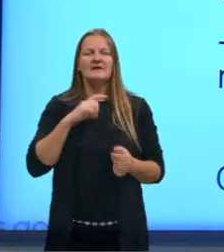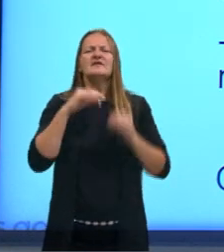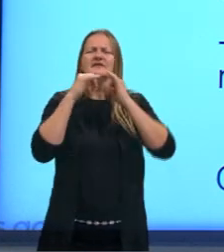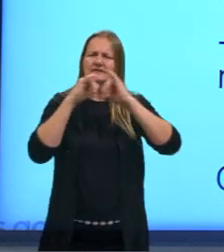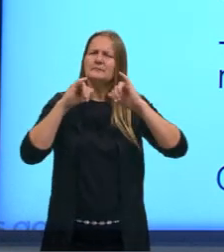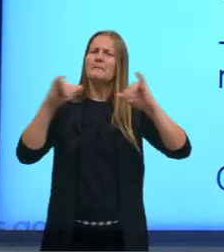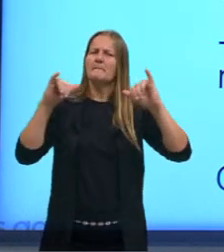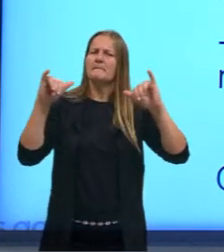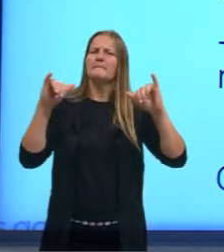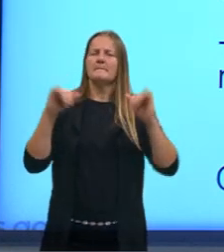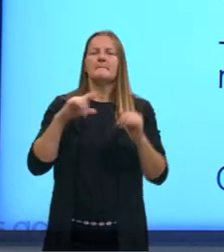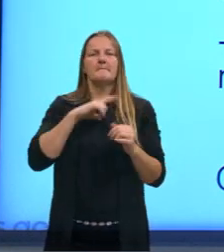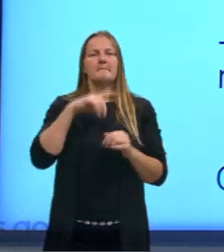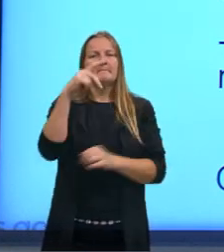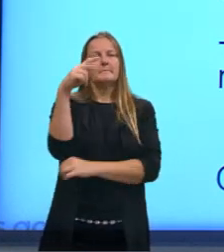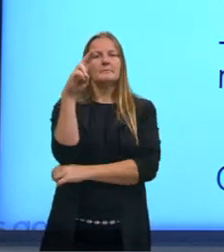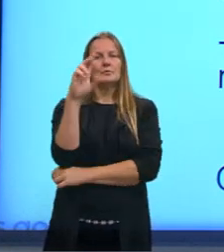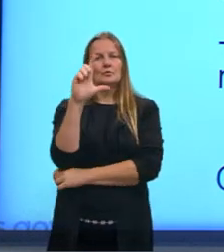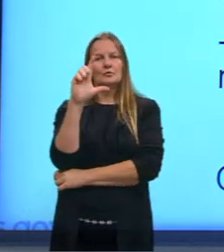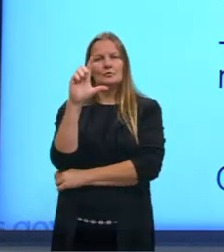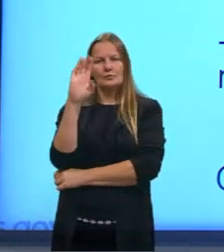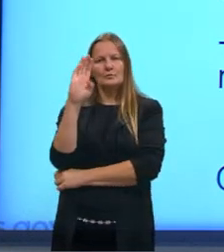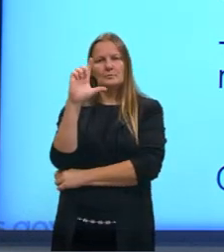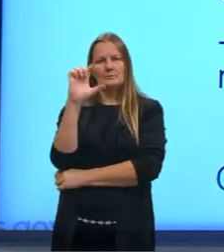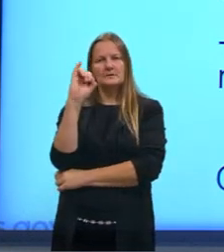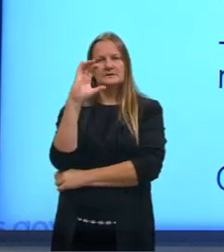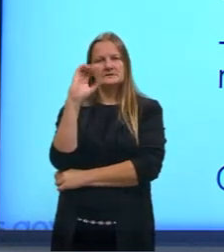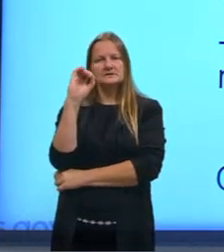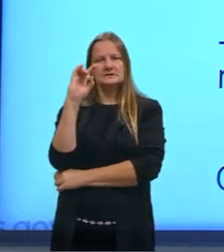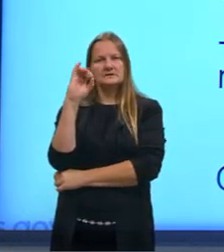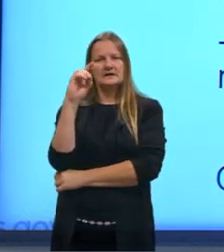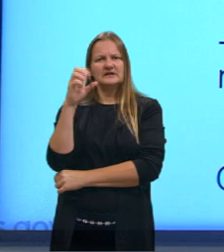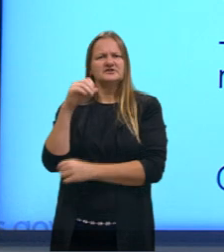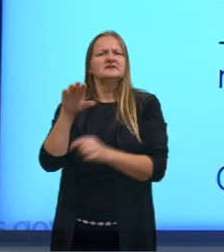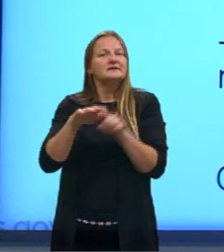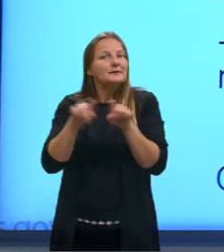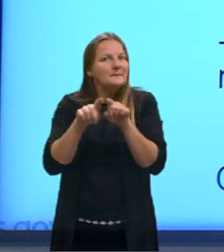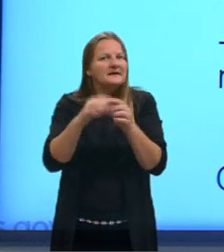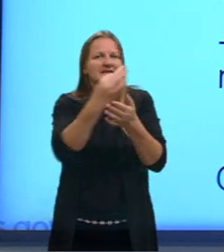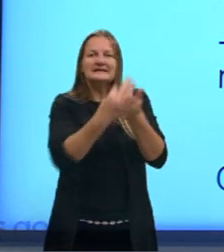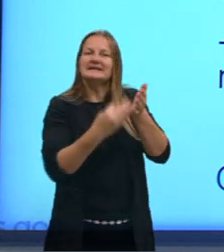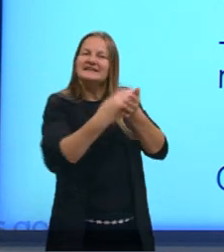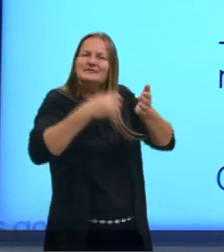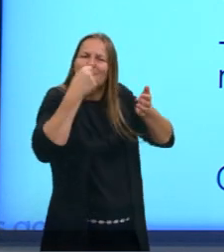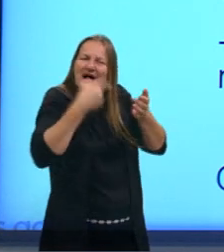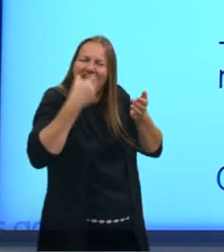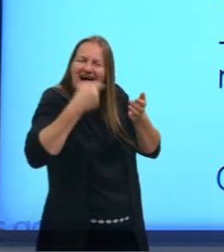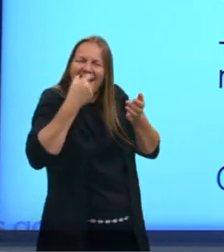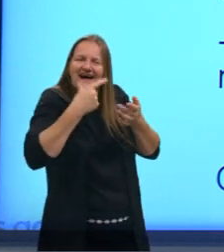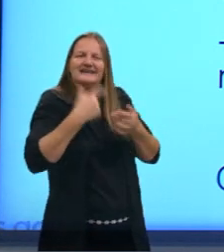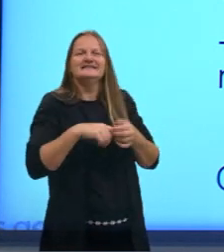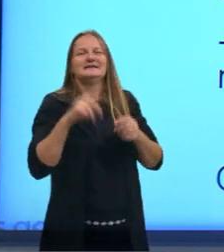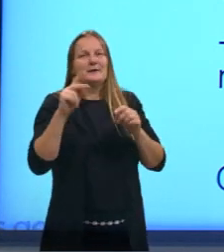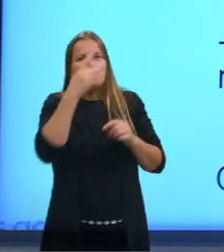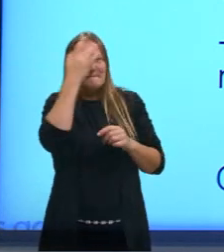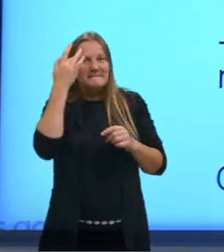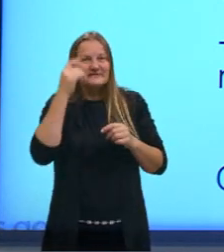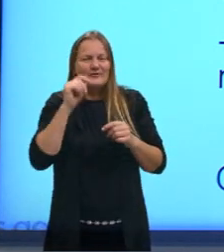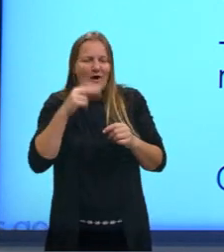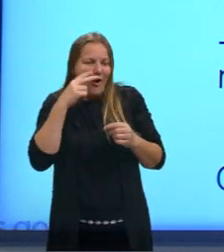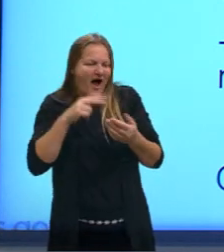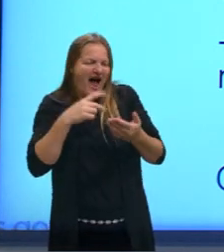publicidade ou de textos humorísticos ou seja uma maneira de trazer expressividade